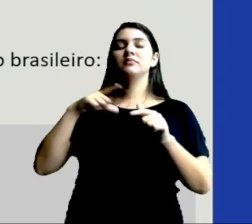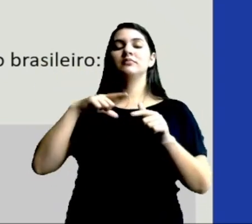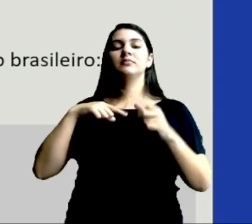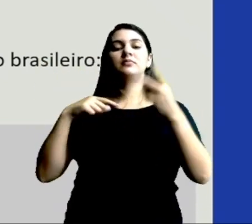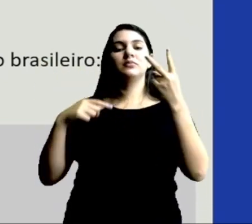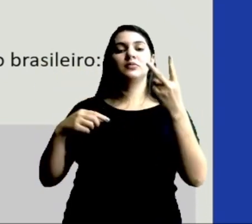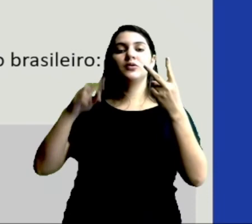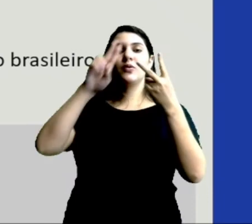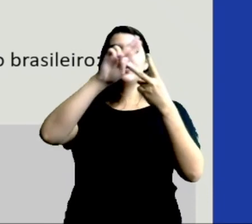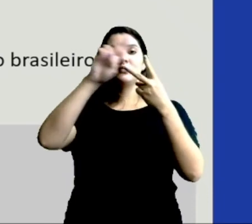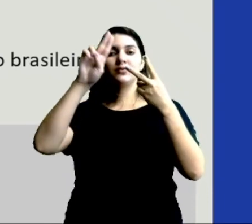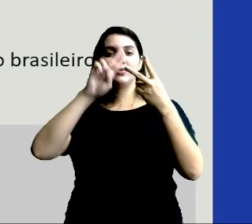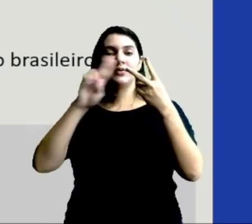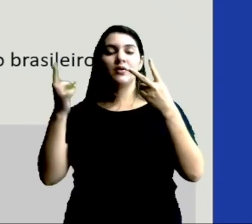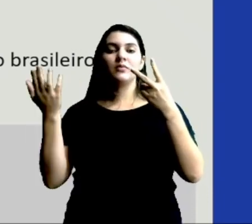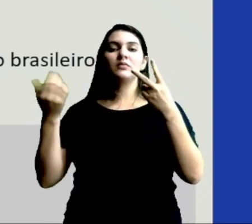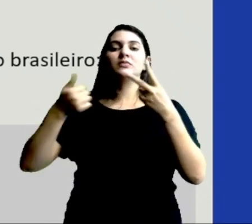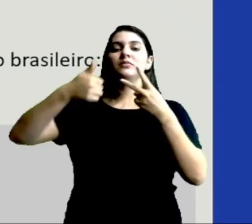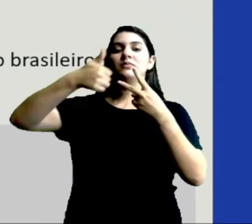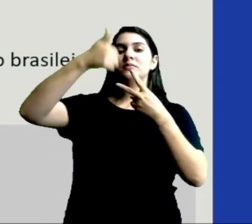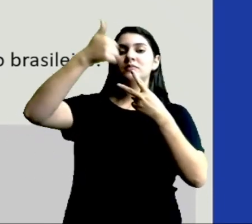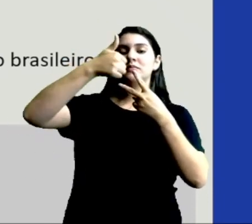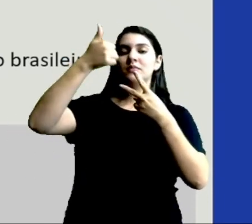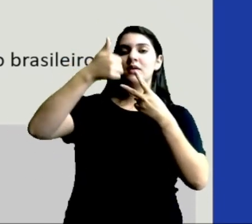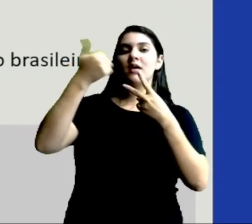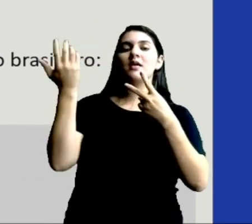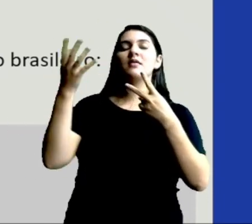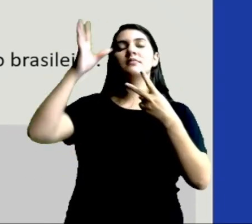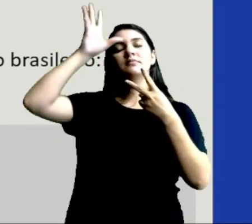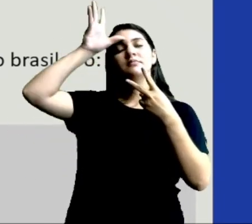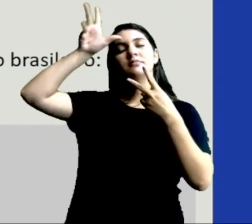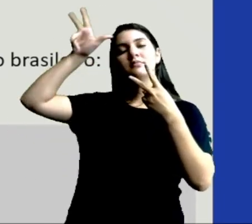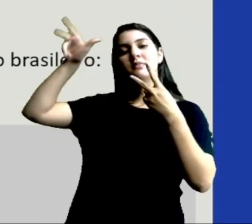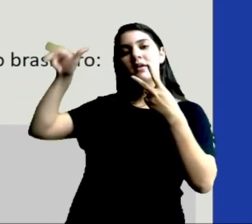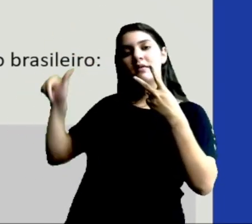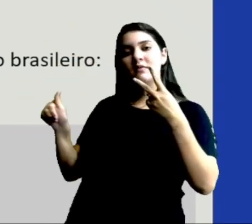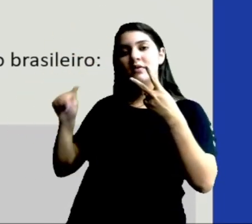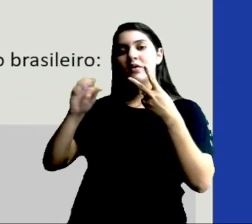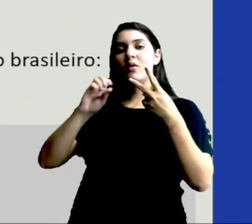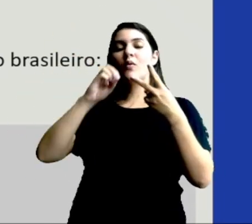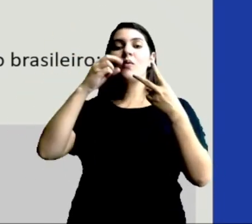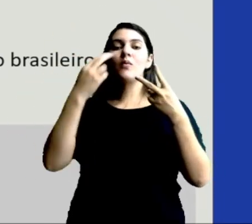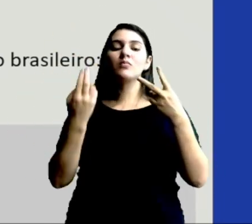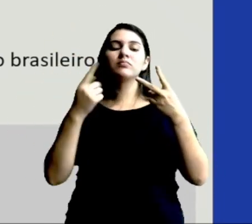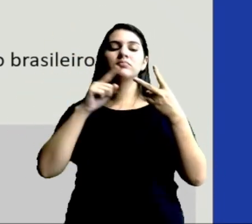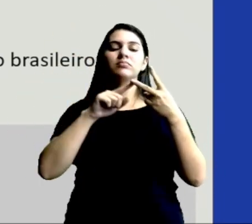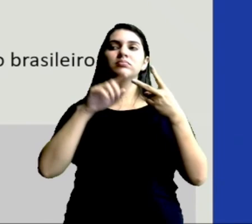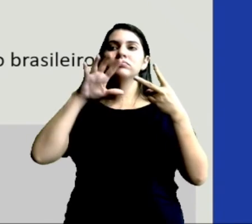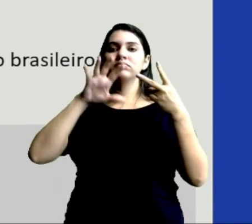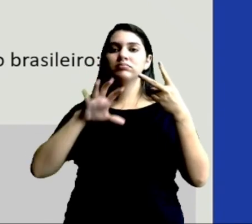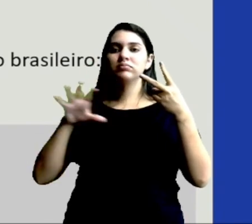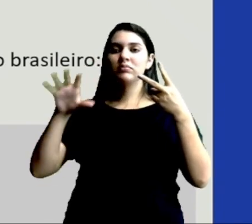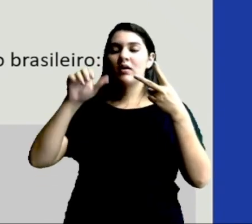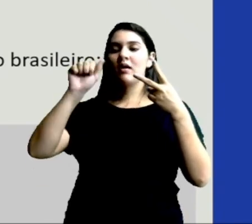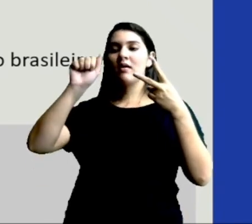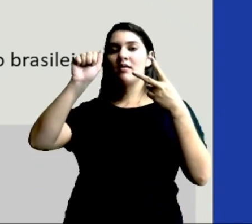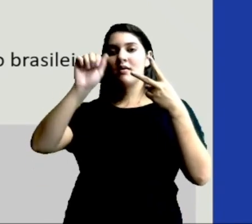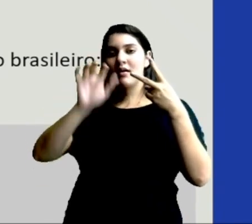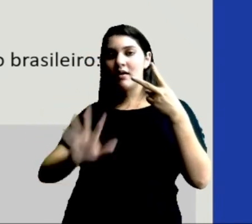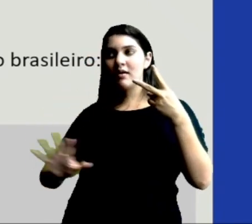nomes. Primeiro, a gente fala do continente africano ou a gente está se referindo ao continente